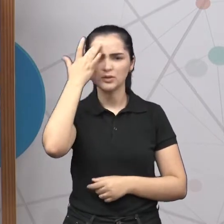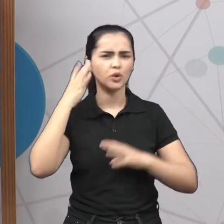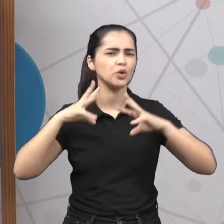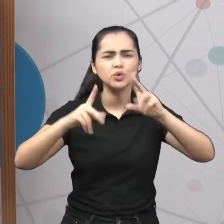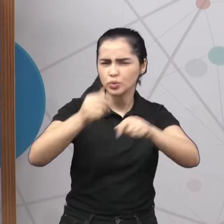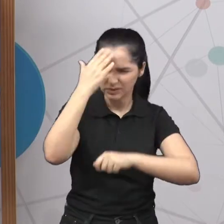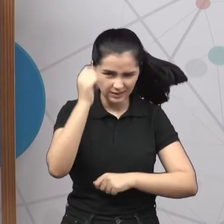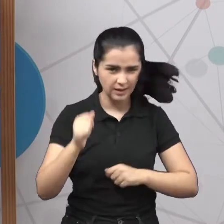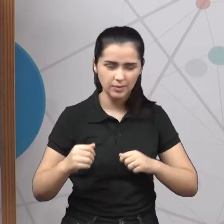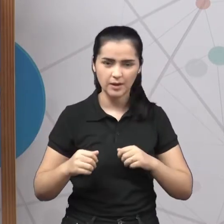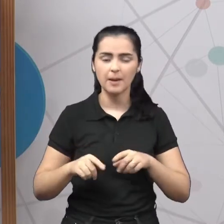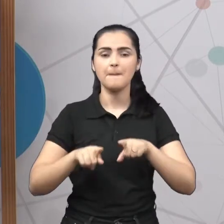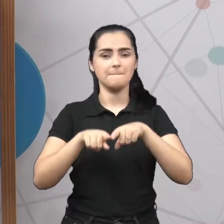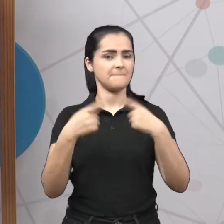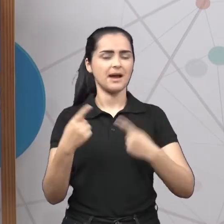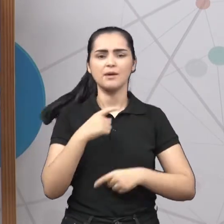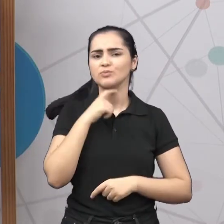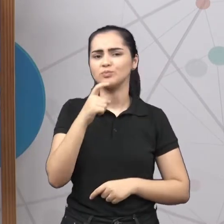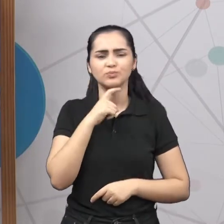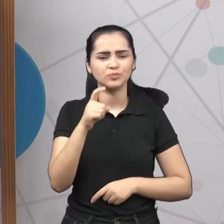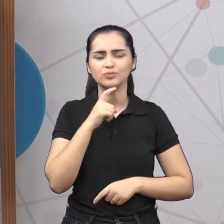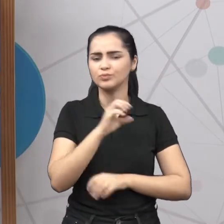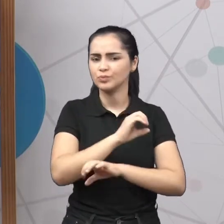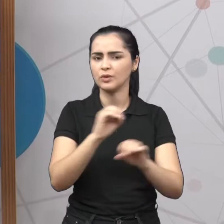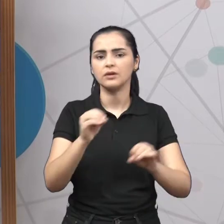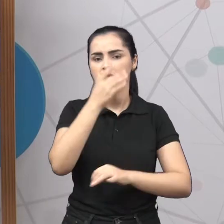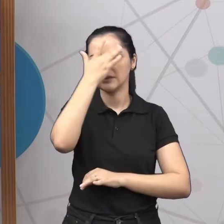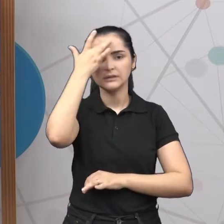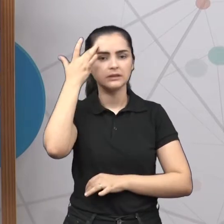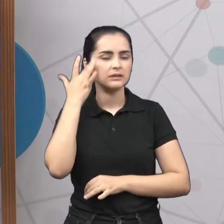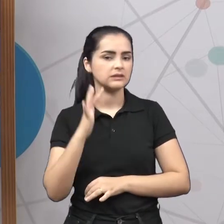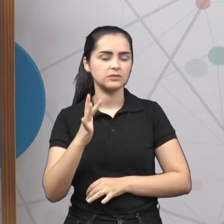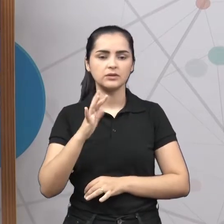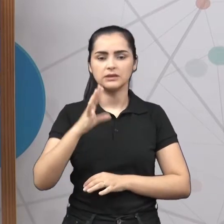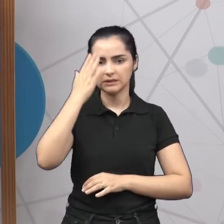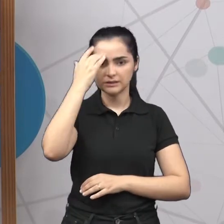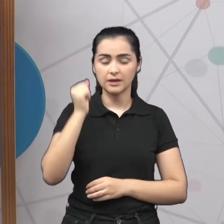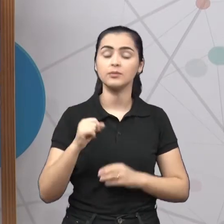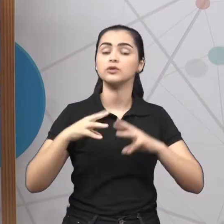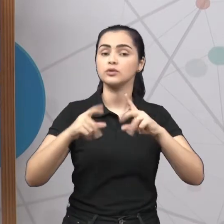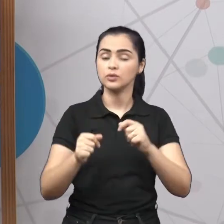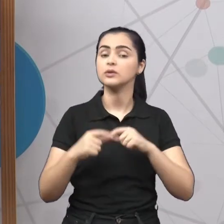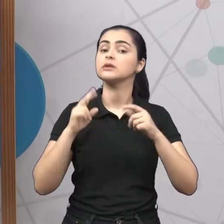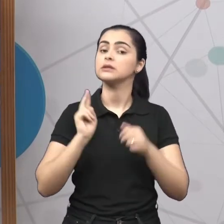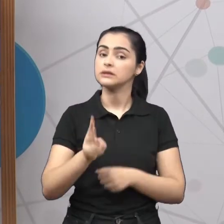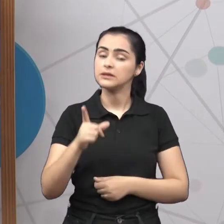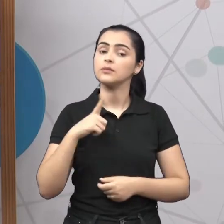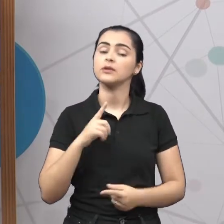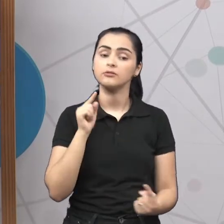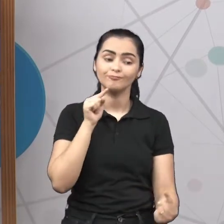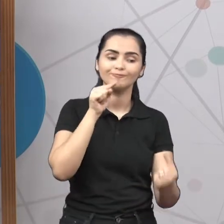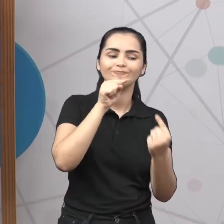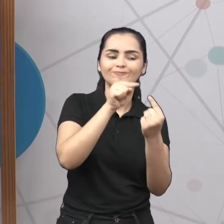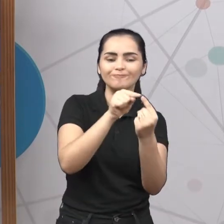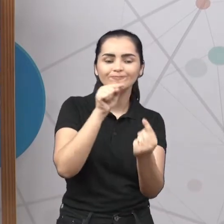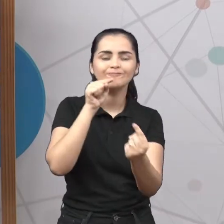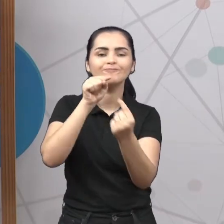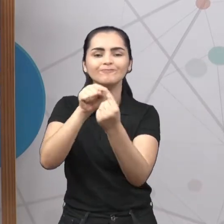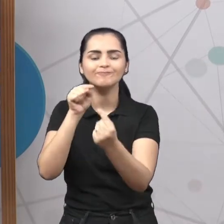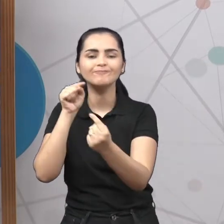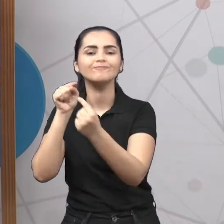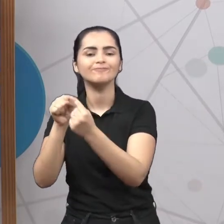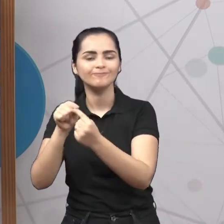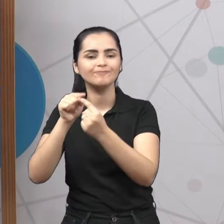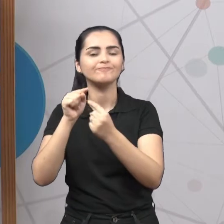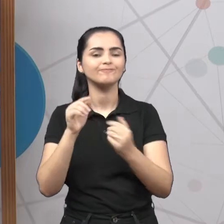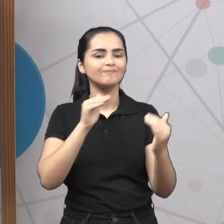procuramos estudar, mas ninguém sabe de tudo. Sempre tem a área que nós sabemos mais. Então o que vai acontecer? Vai colocar